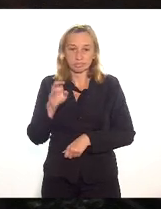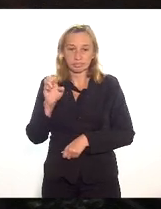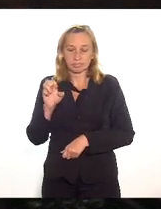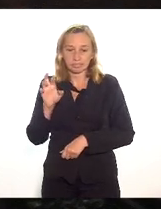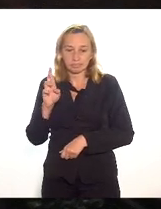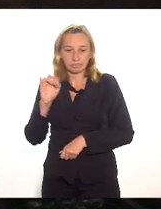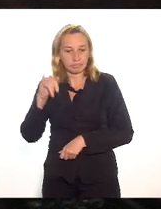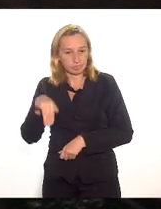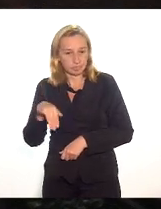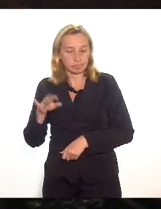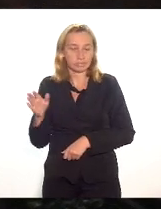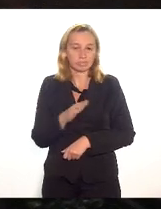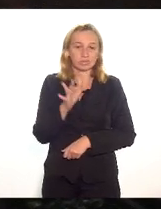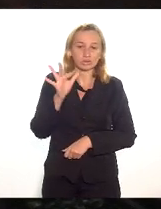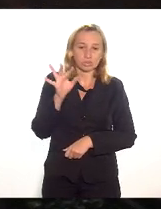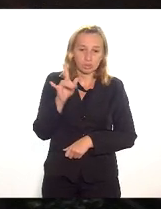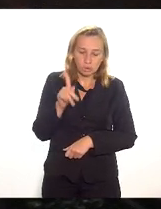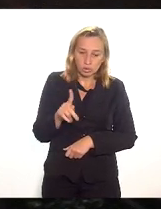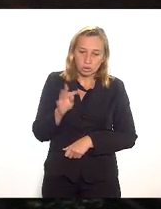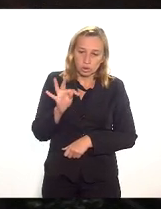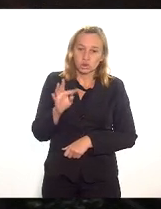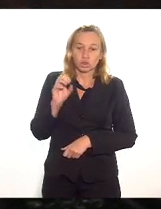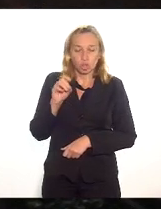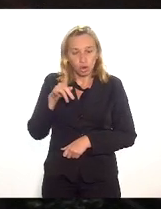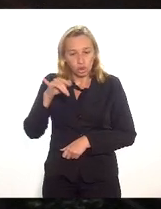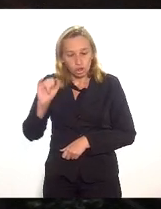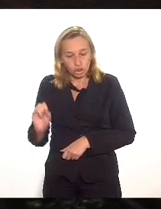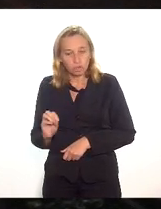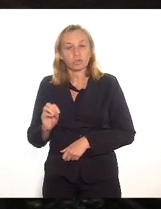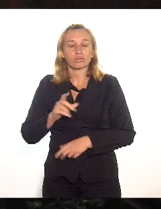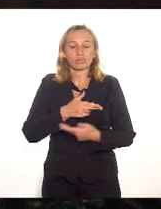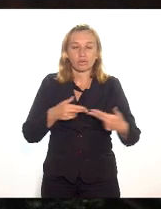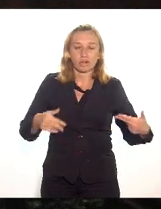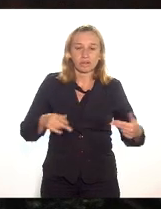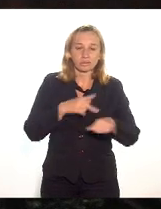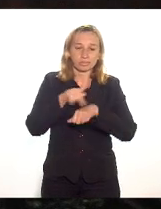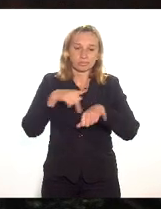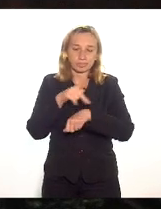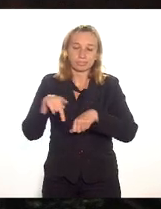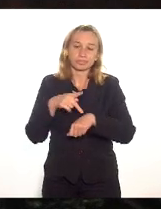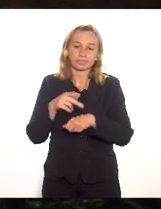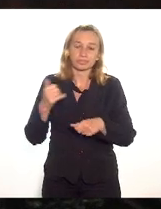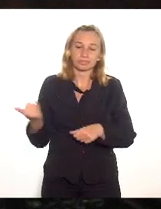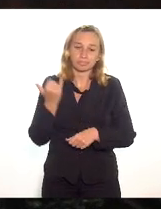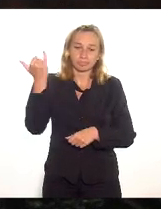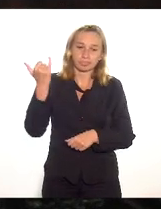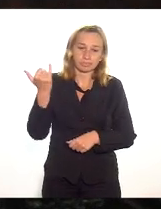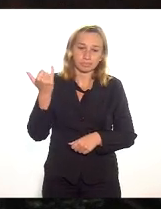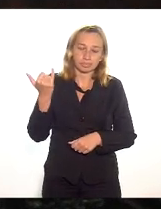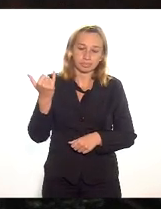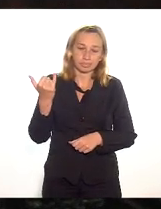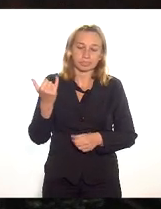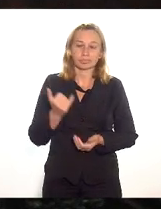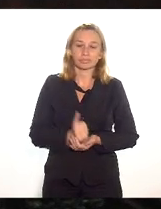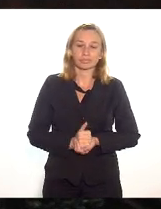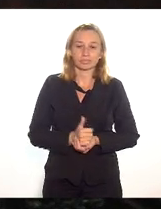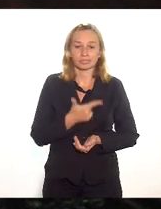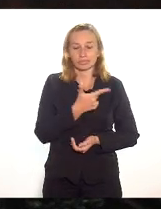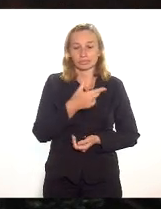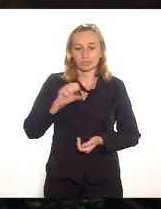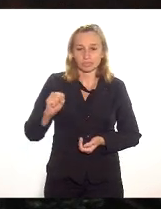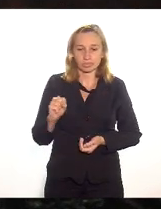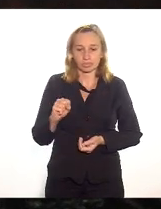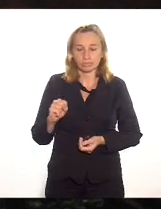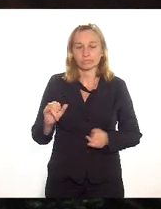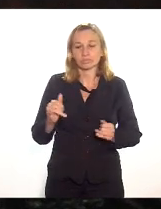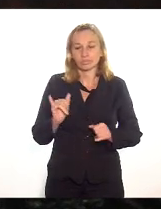Tóquio, demais capitais importantes do globo, reestatizando, desde o ano de 2000. A gente vê um movimento